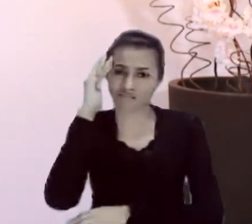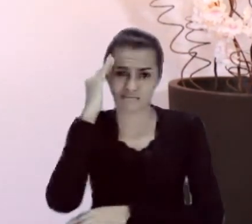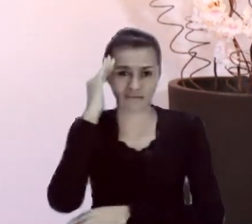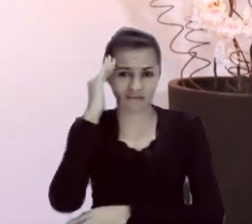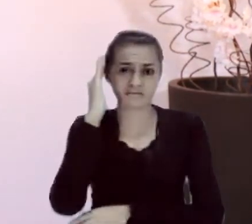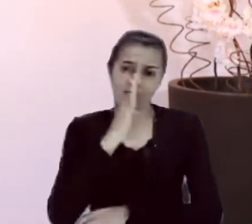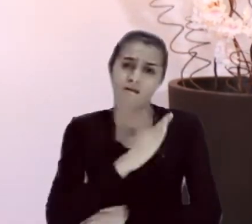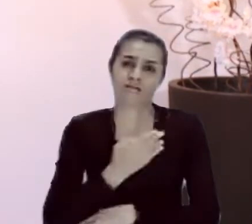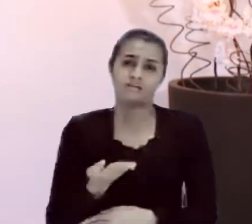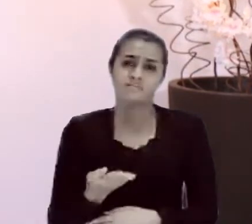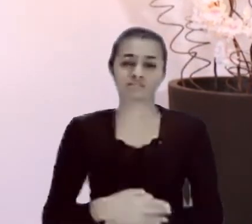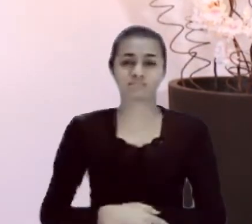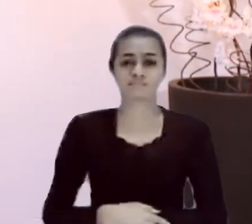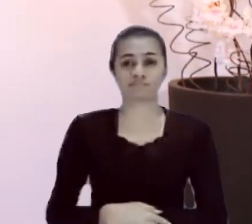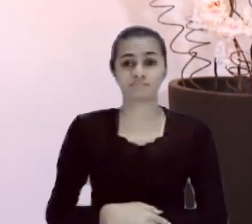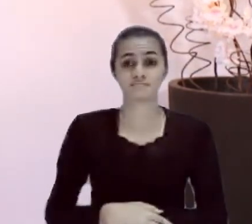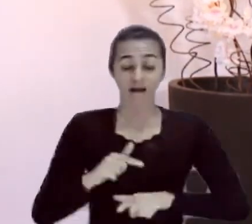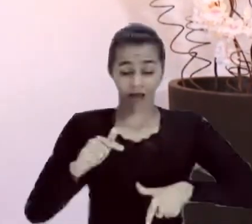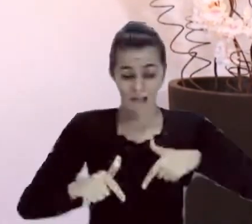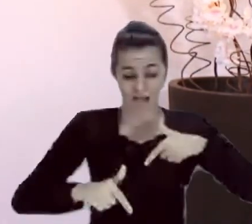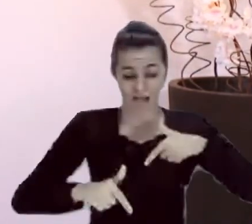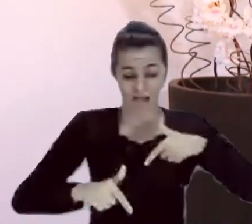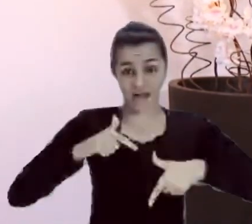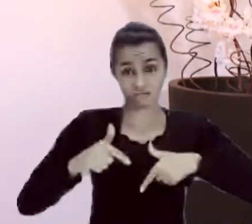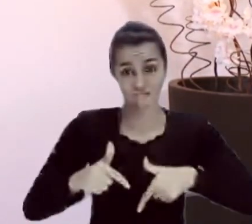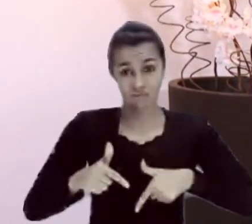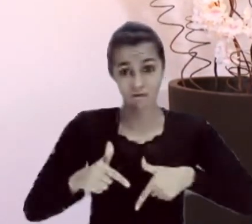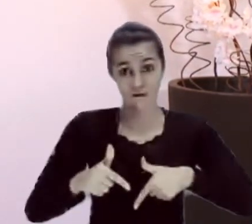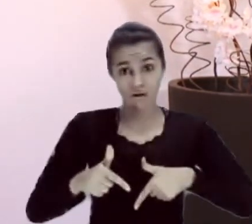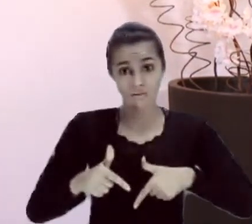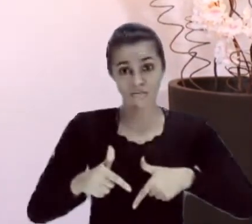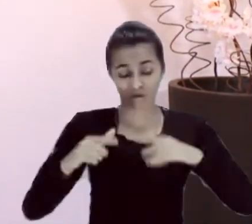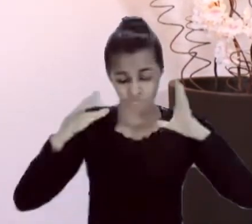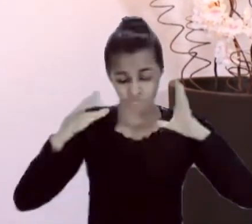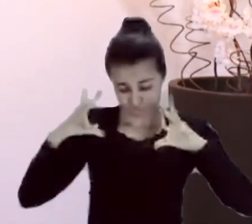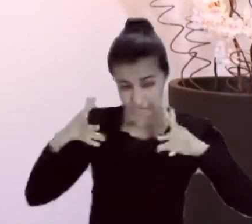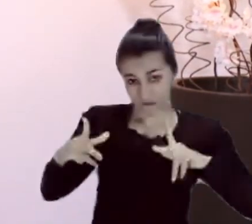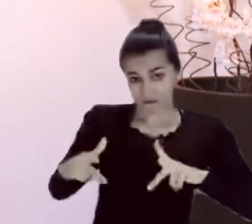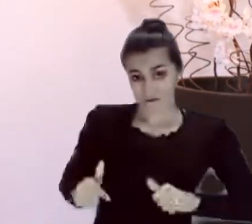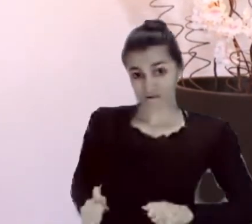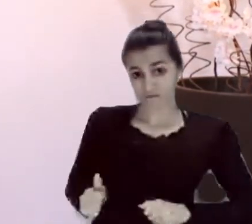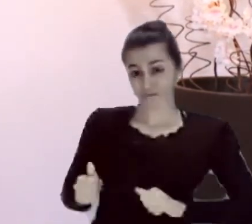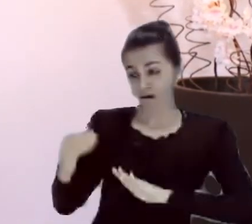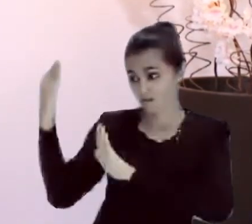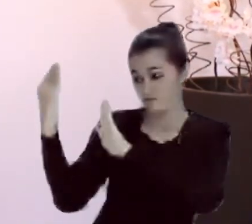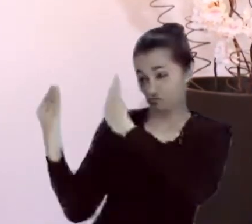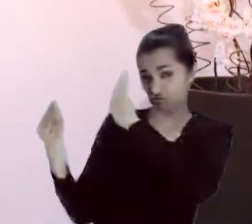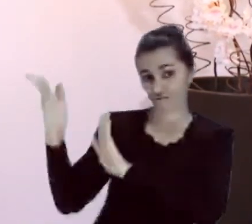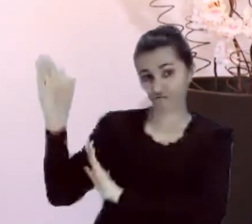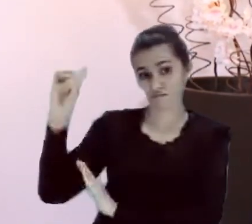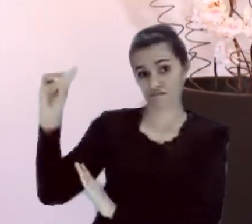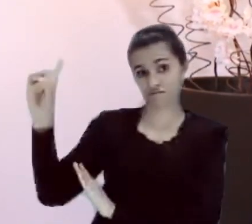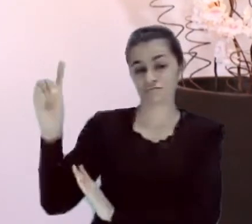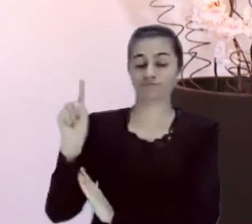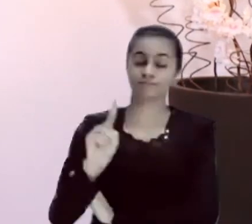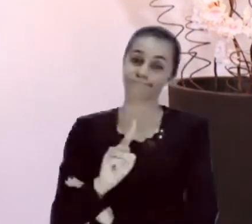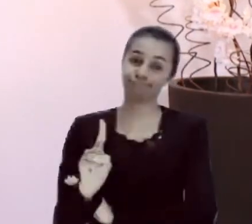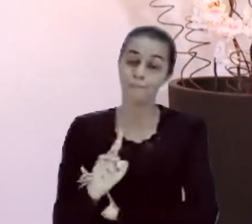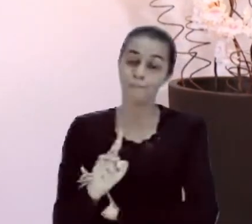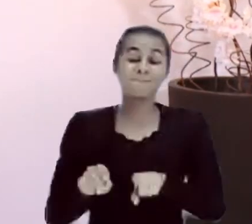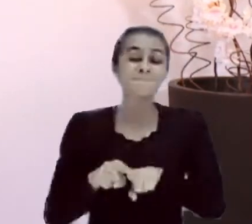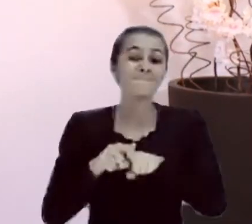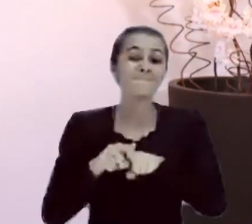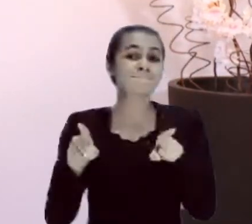As obras não nos justificam diante de Deus. Mas nós estamos vendo nos textos, na palavra, na